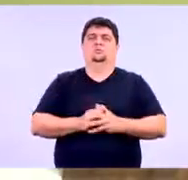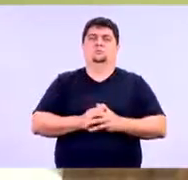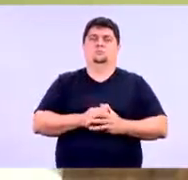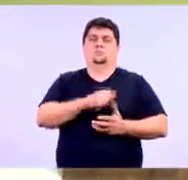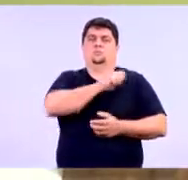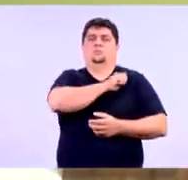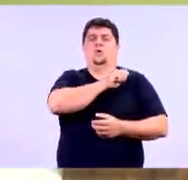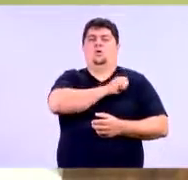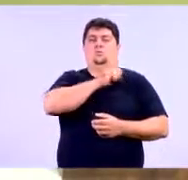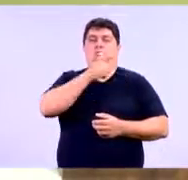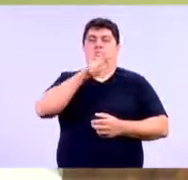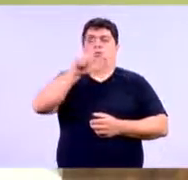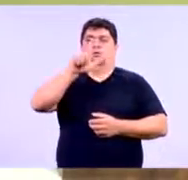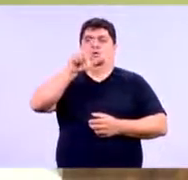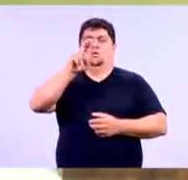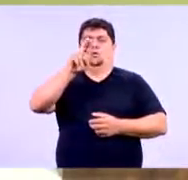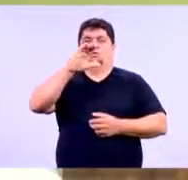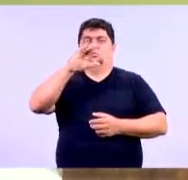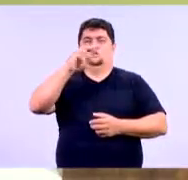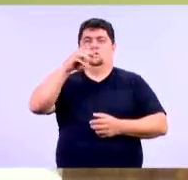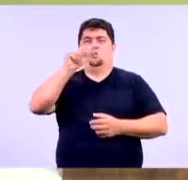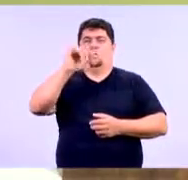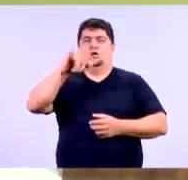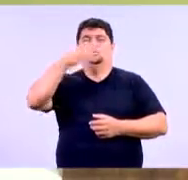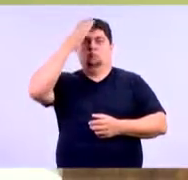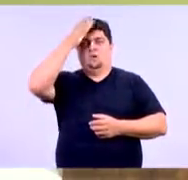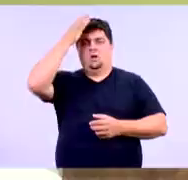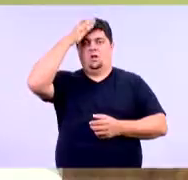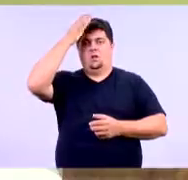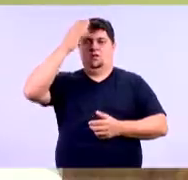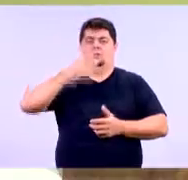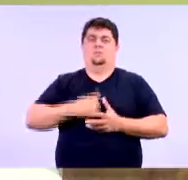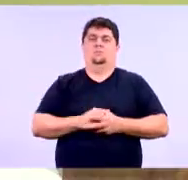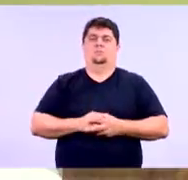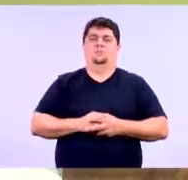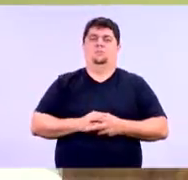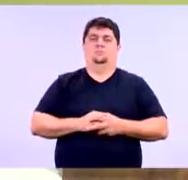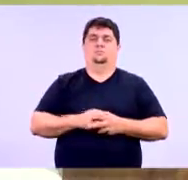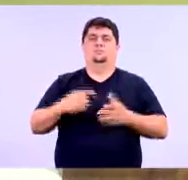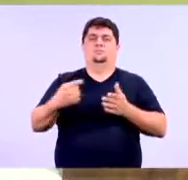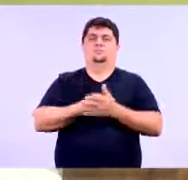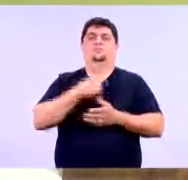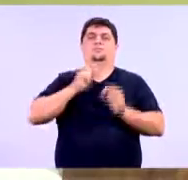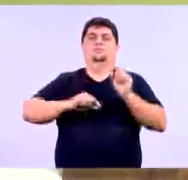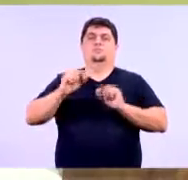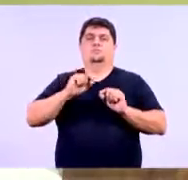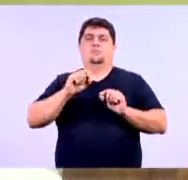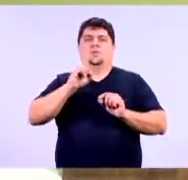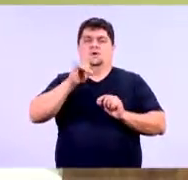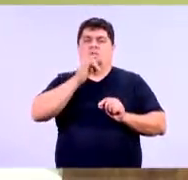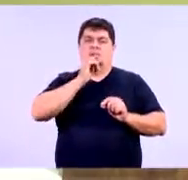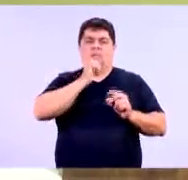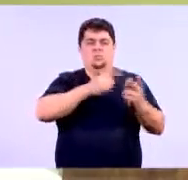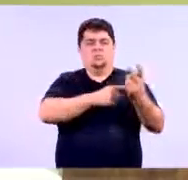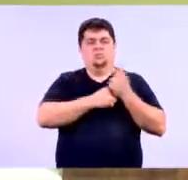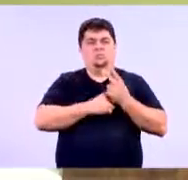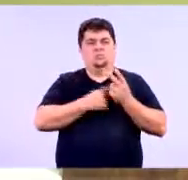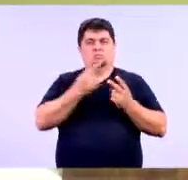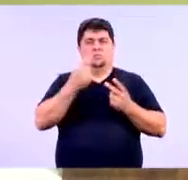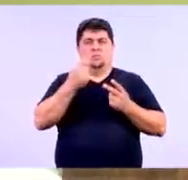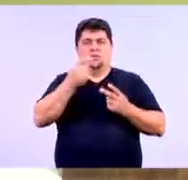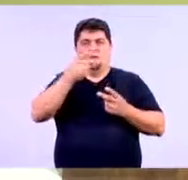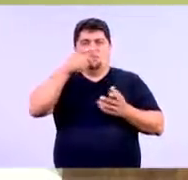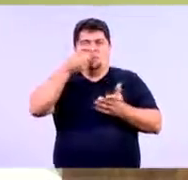aluno Lucimar, abraço Lucimar, de Ji-Paraná, ele pergunta o seguinte: se o empréstimo compulsório é pago